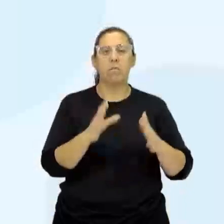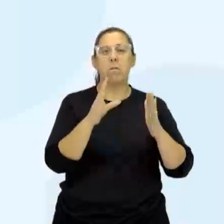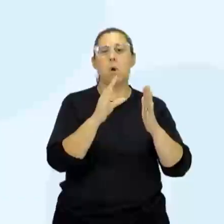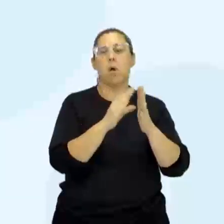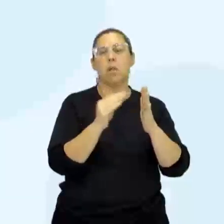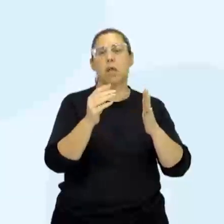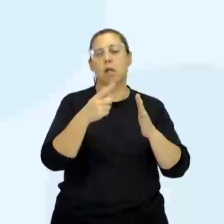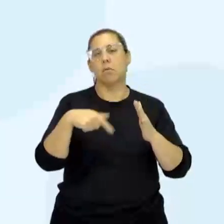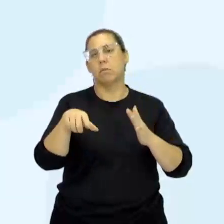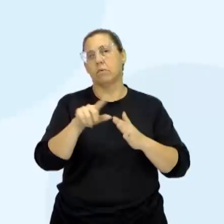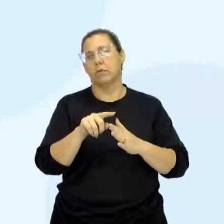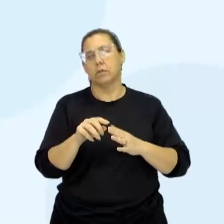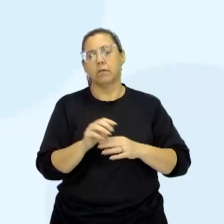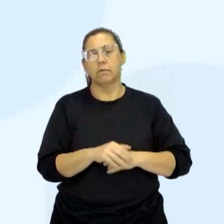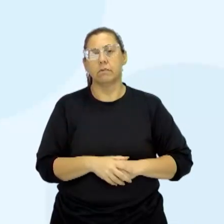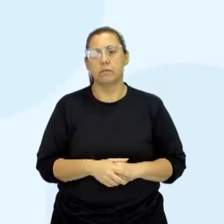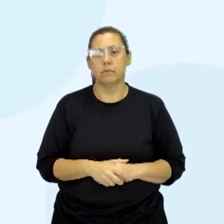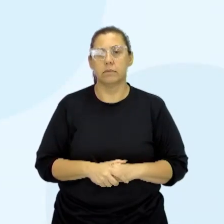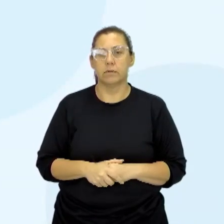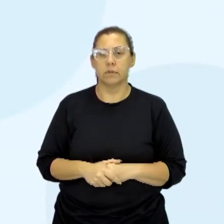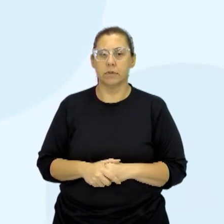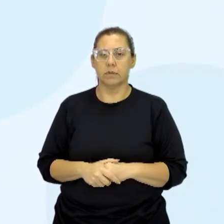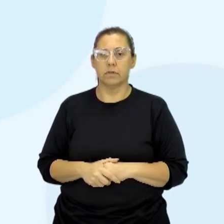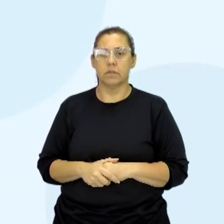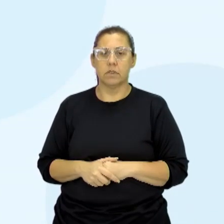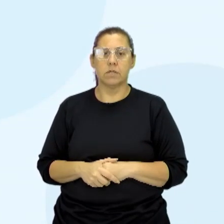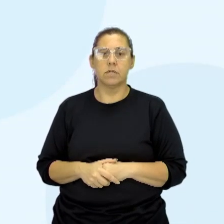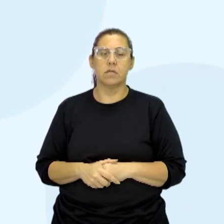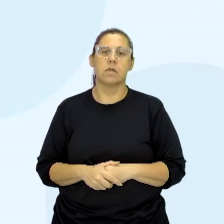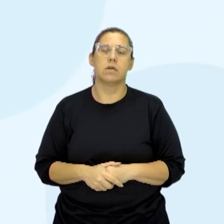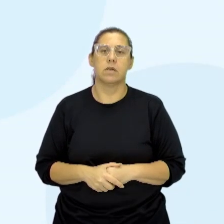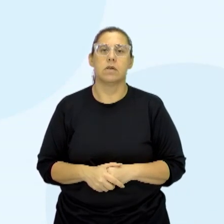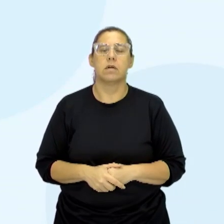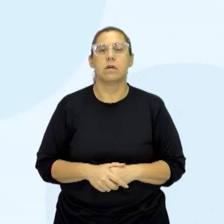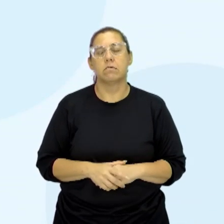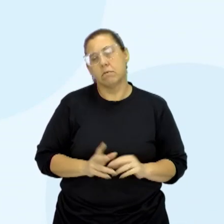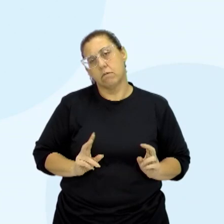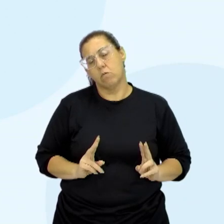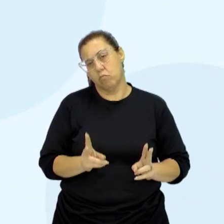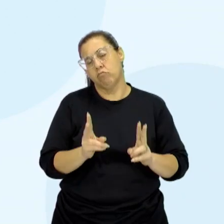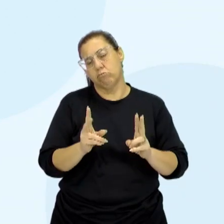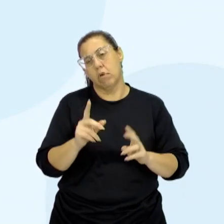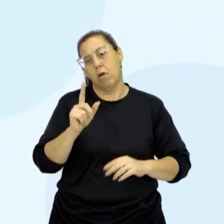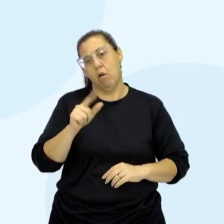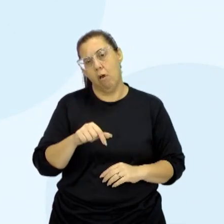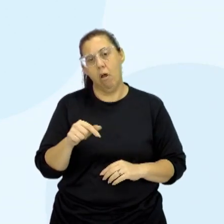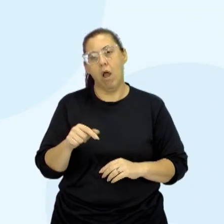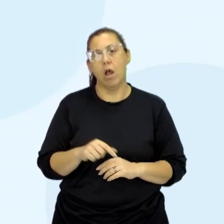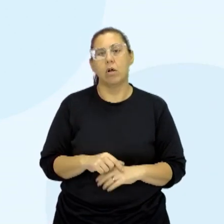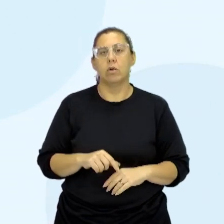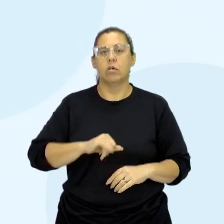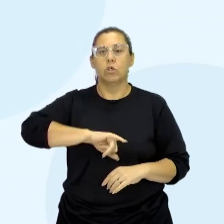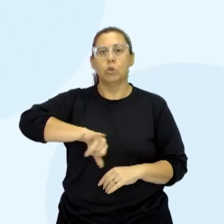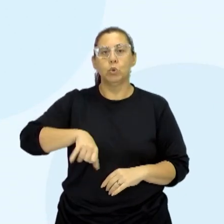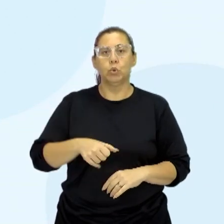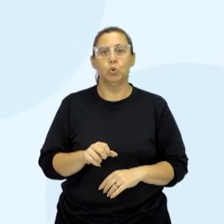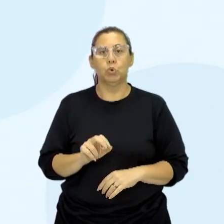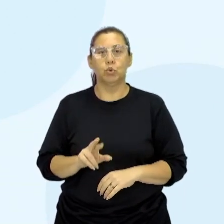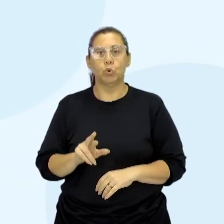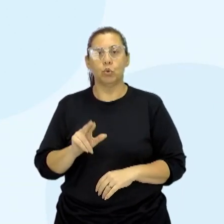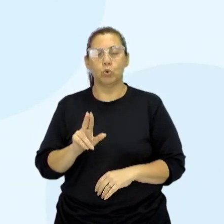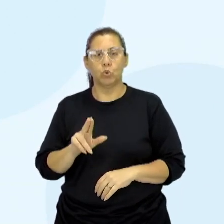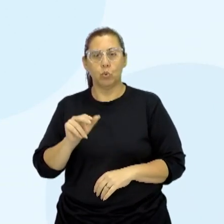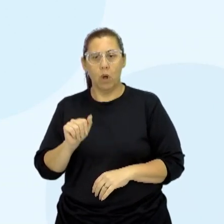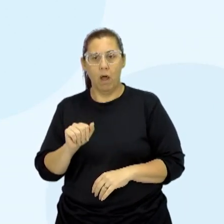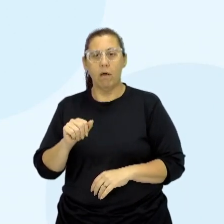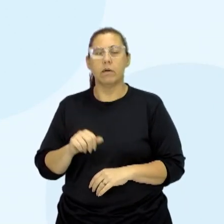exemplos de reservas aí, né, que fazem parte da unidade de conservação, começando aí com a do Alto Juruá, no Acre. Então